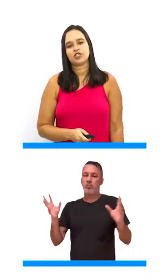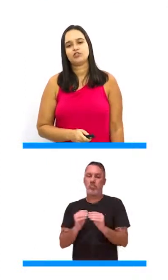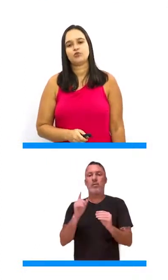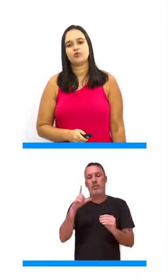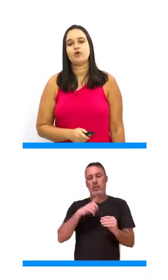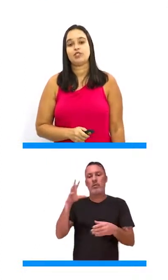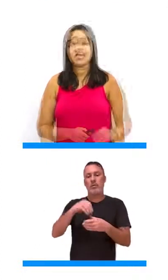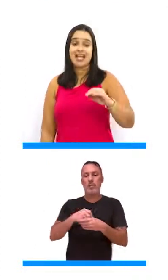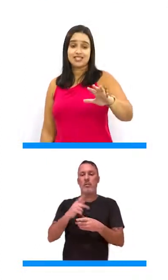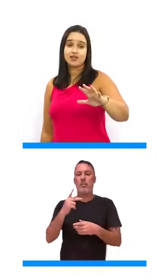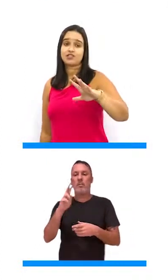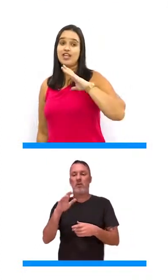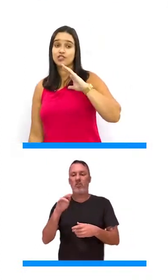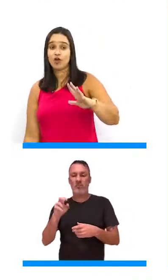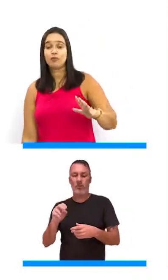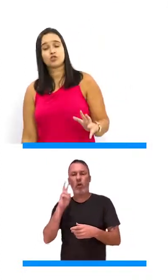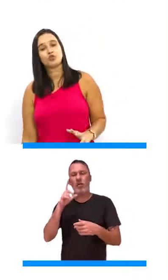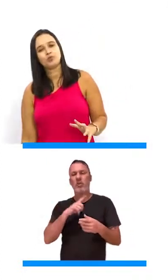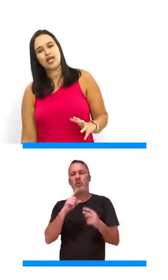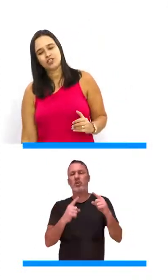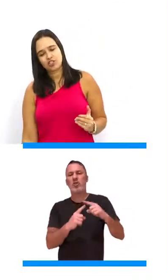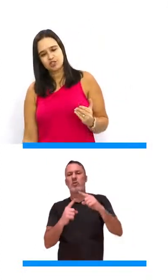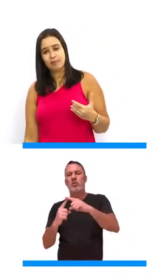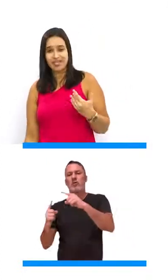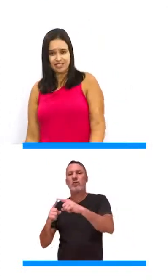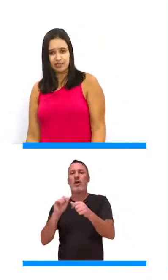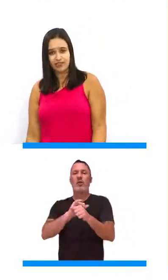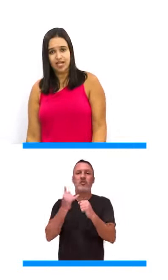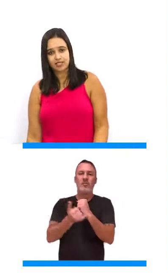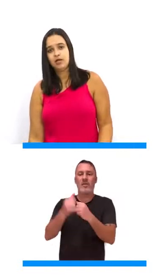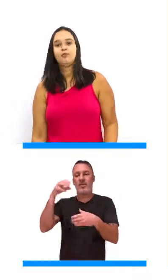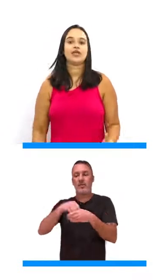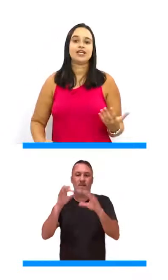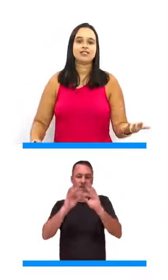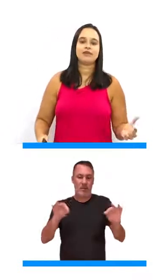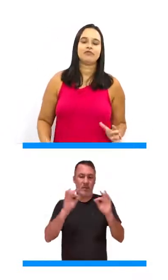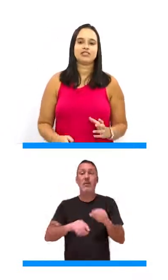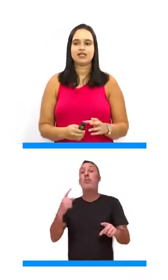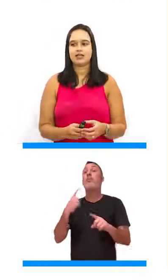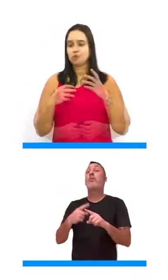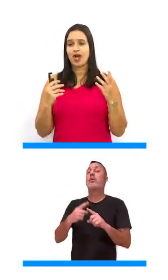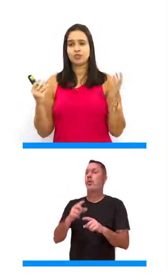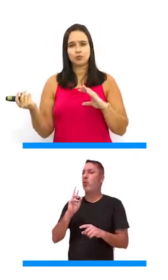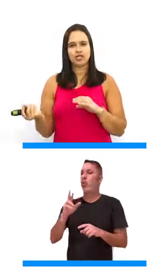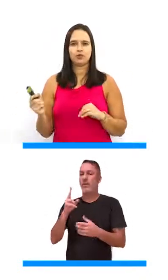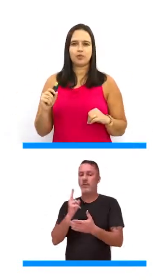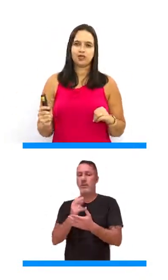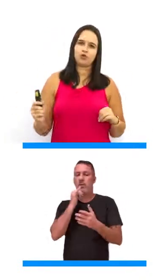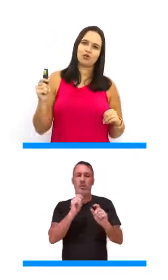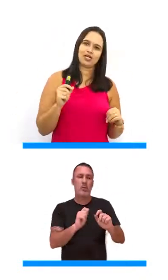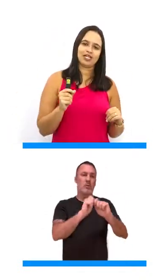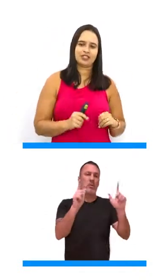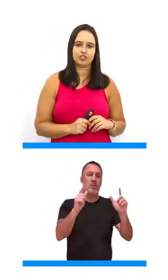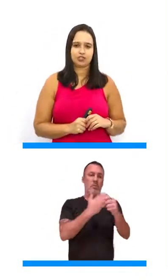predicativo do objeto. Essas são as várias formas do adjetivo aparecer na frase. porque nem sempre vai ser quadro branco,